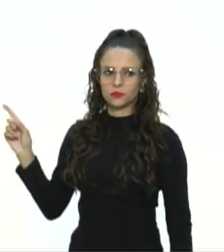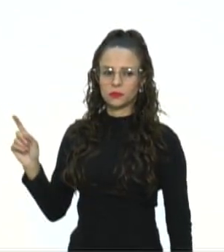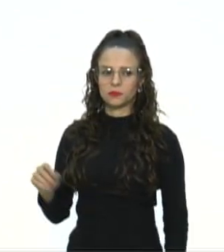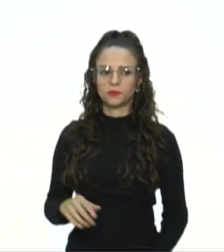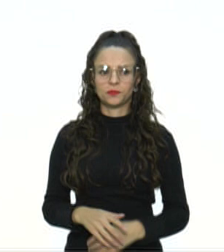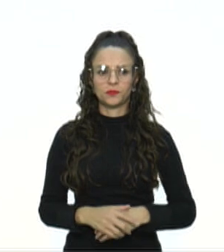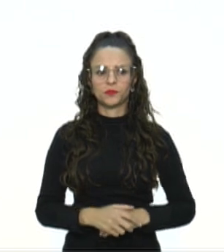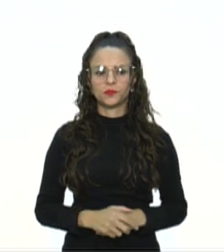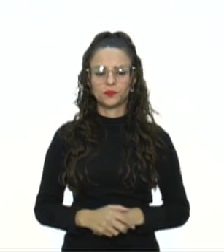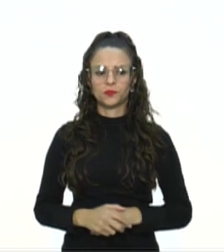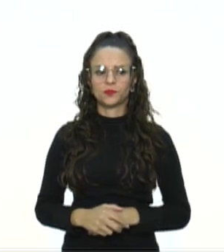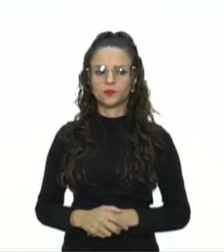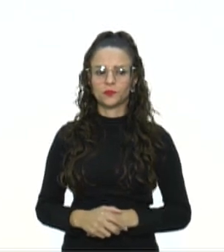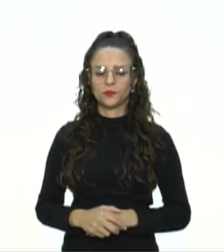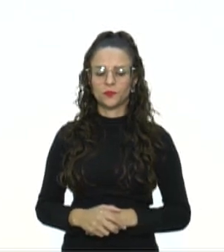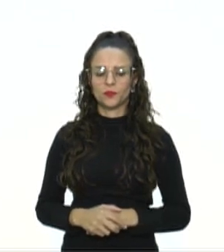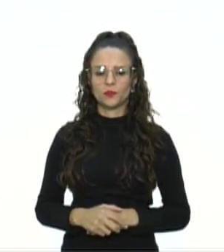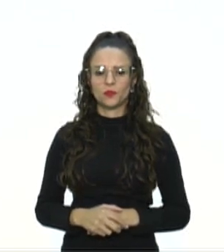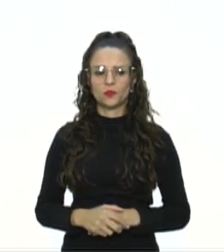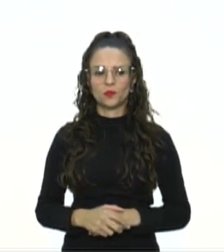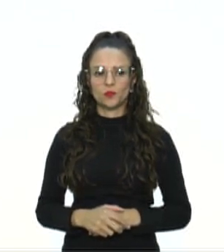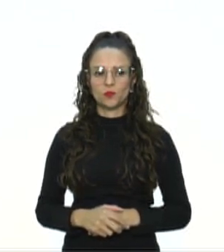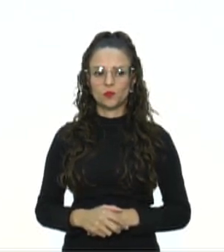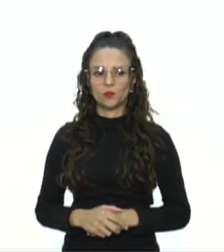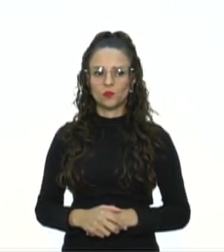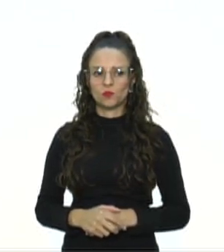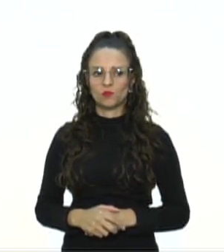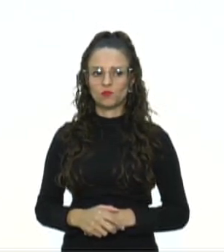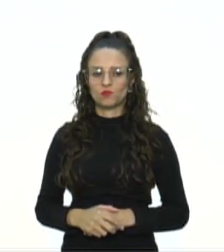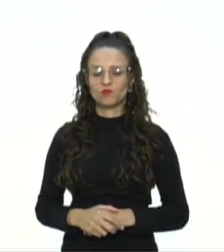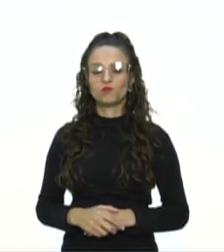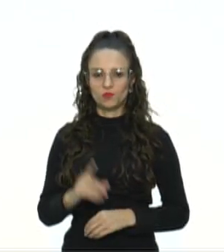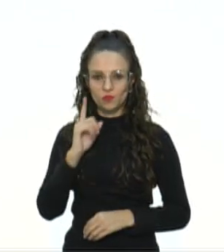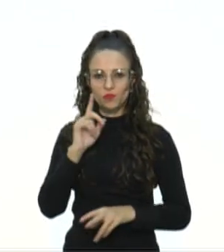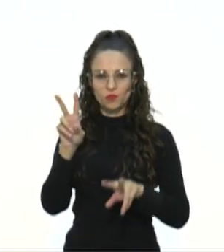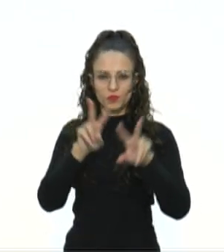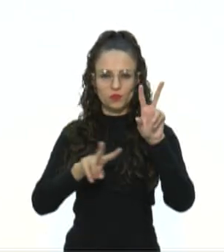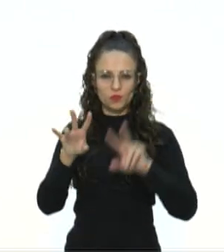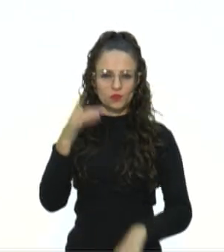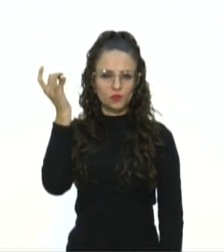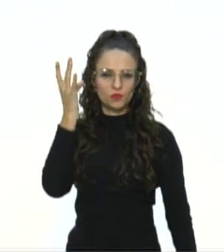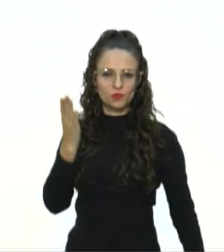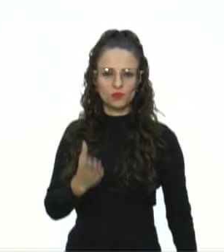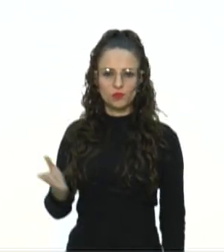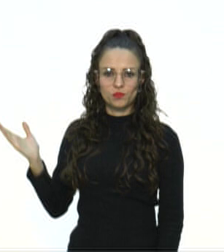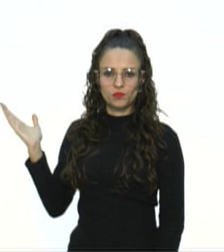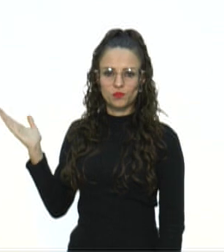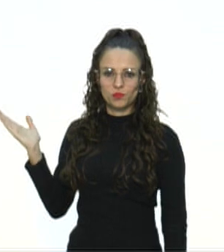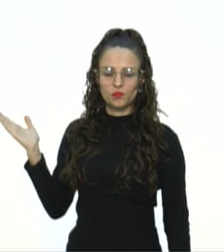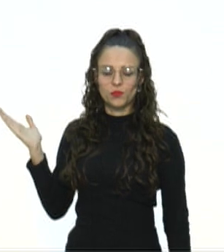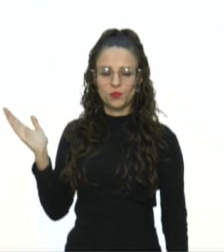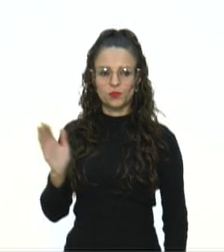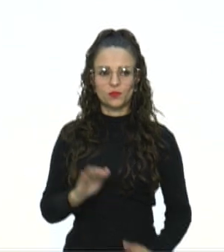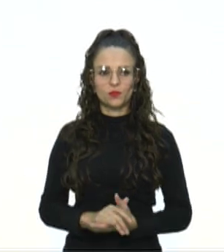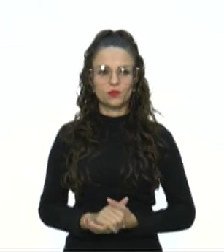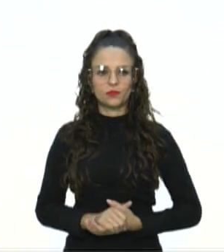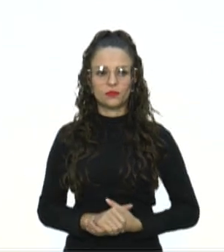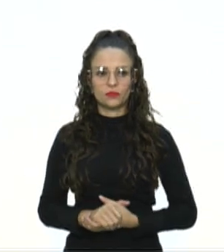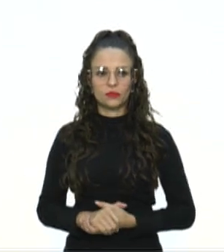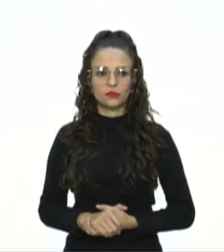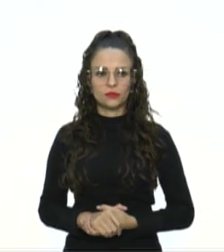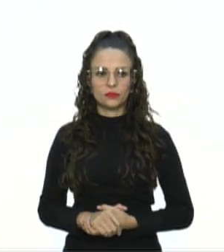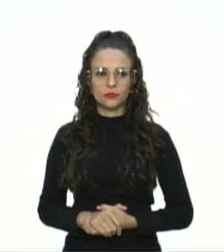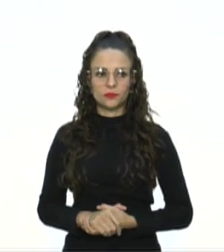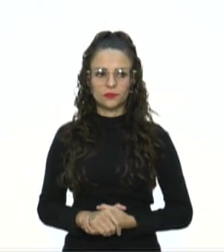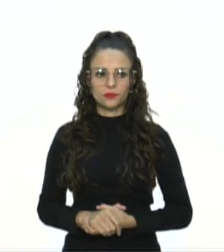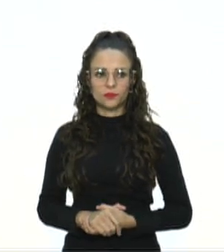que foi utilizada essa velocidade para fazer esse ataque. Fica tranquilo, né, de visualizar toda essa situação aí. E